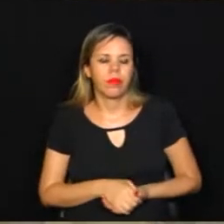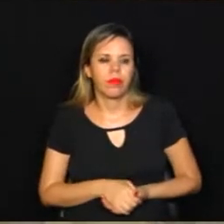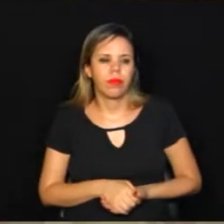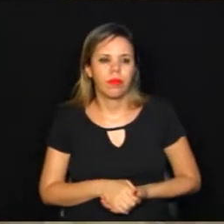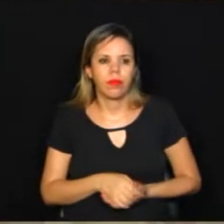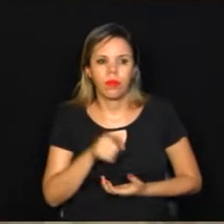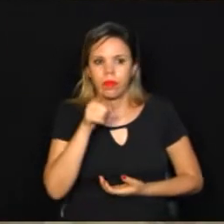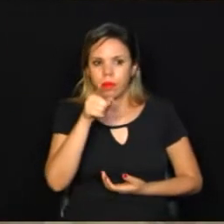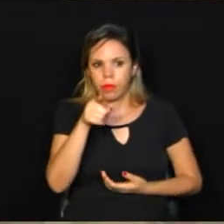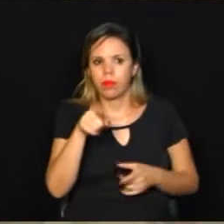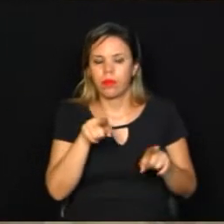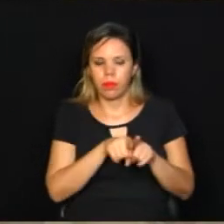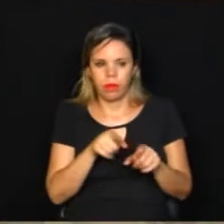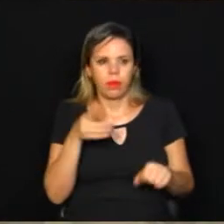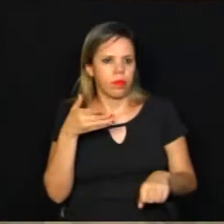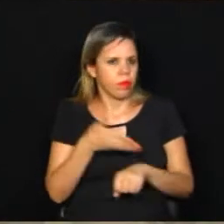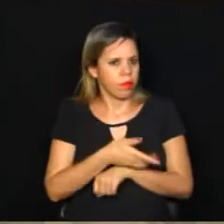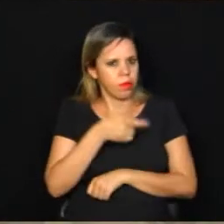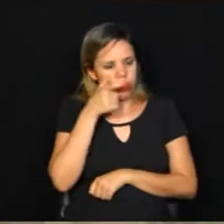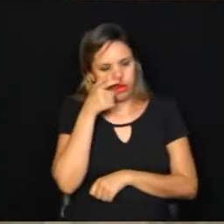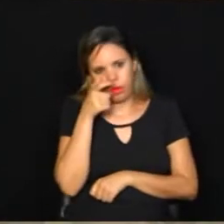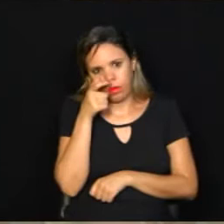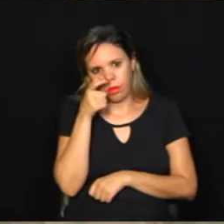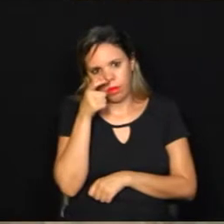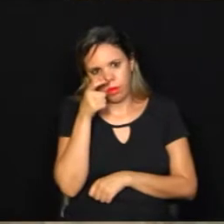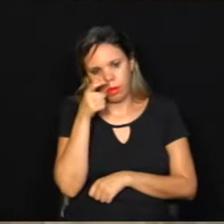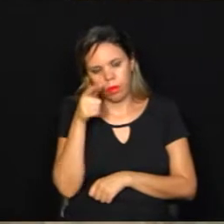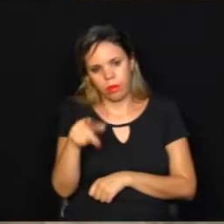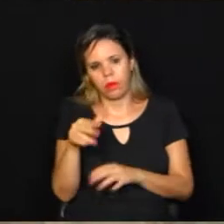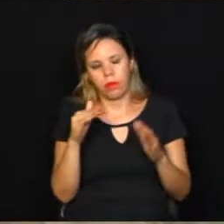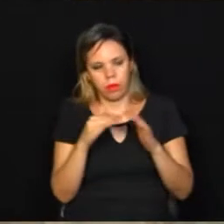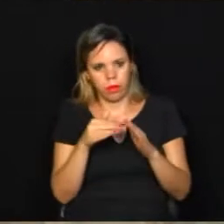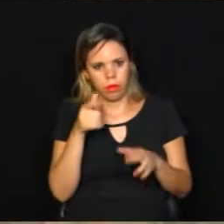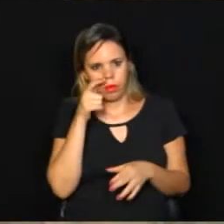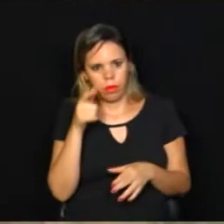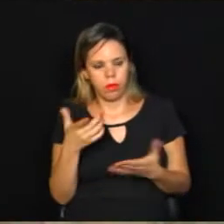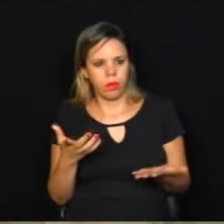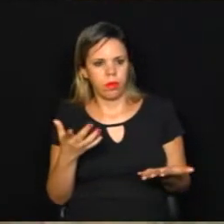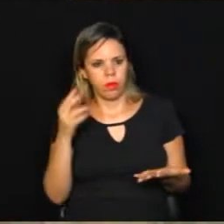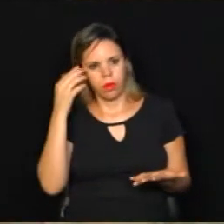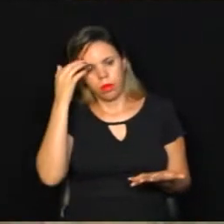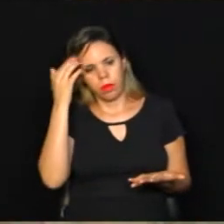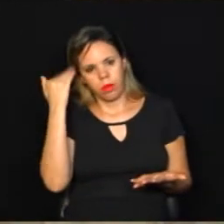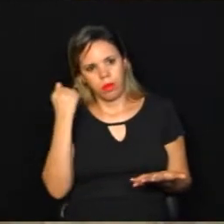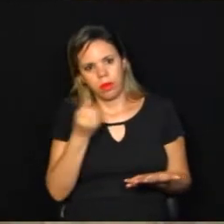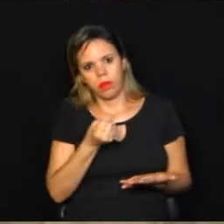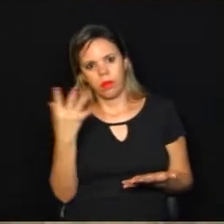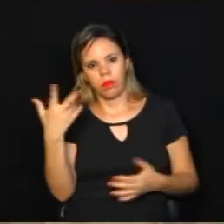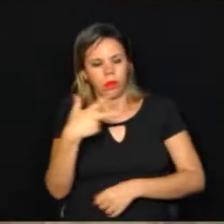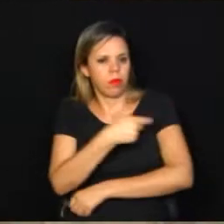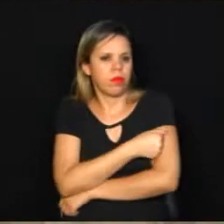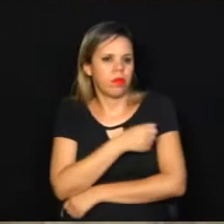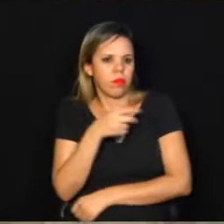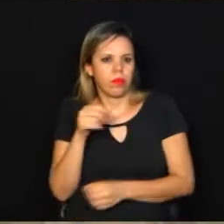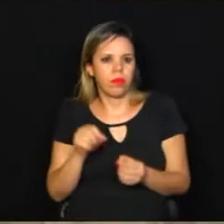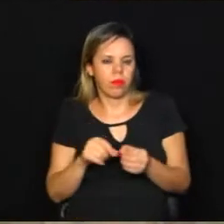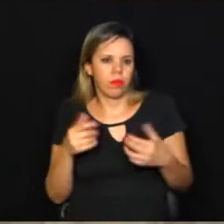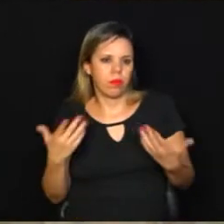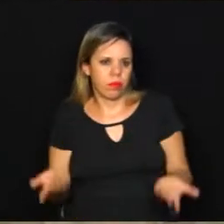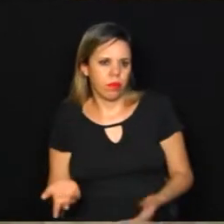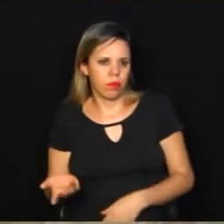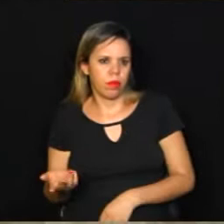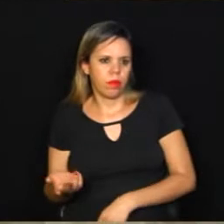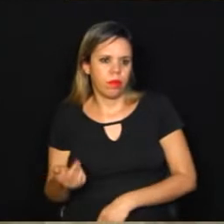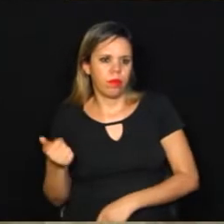vacina.campinas.sp.gov.br você também pode consultar aí na sua residência para você ter uma noção de quantas doses já foram aplicadas, qual